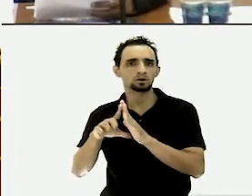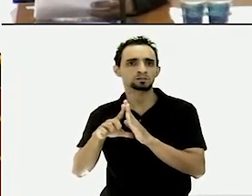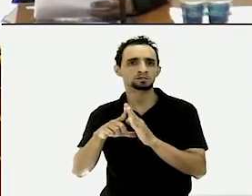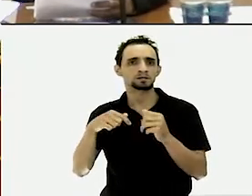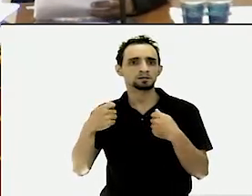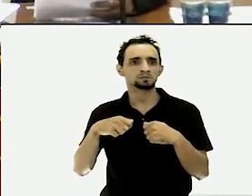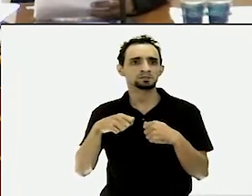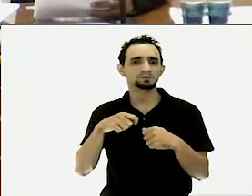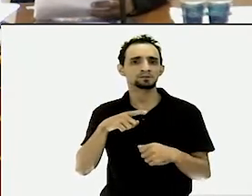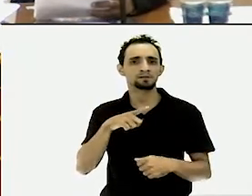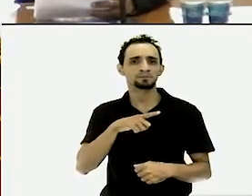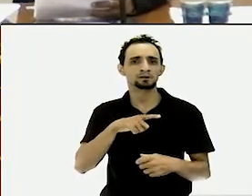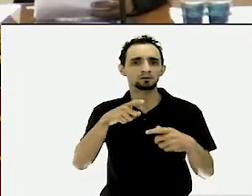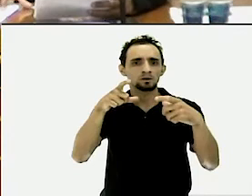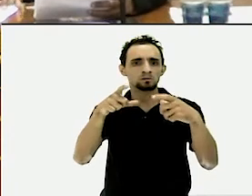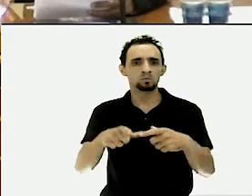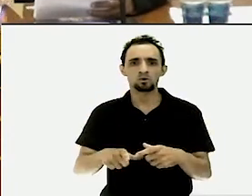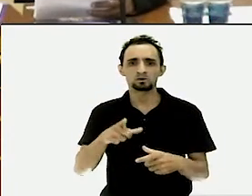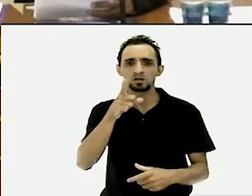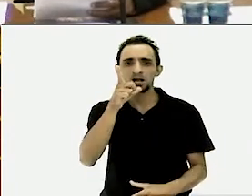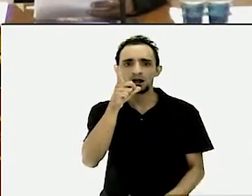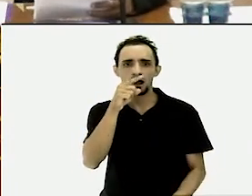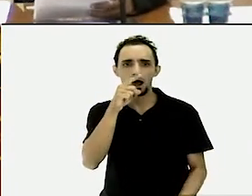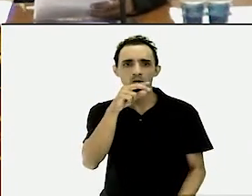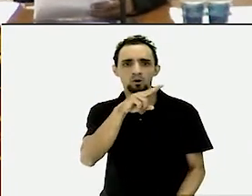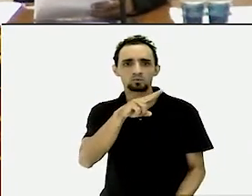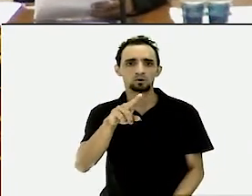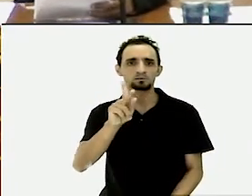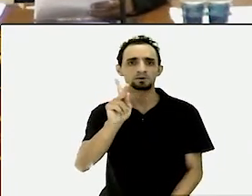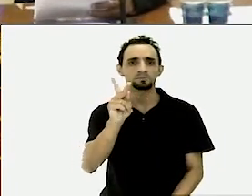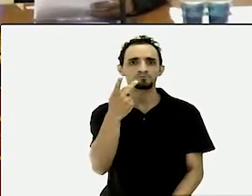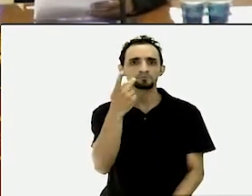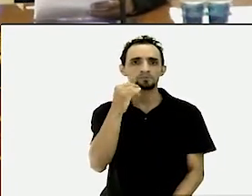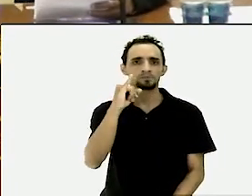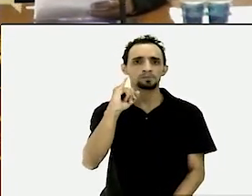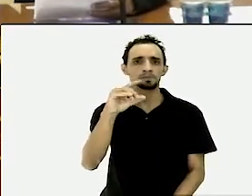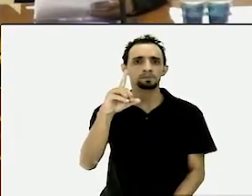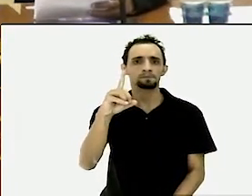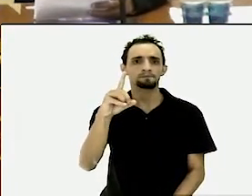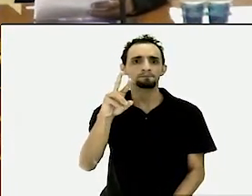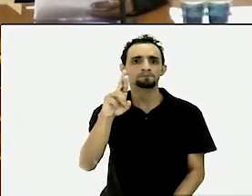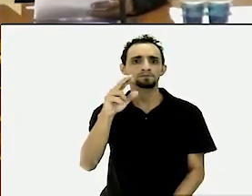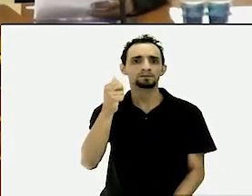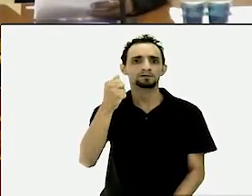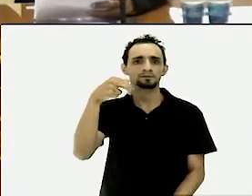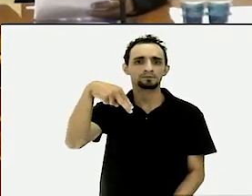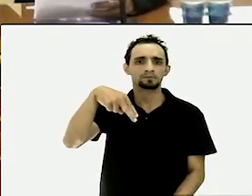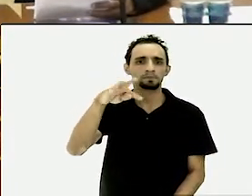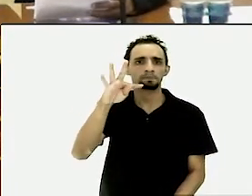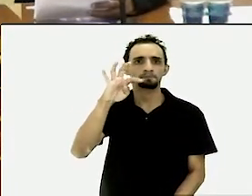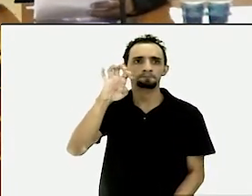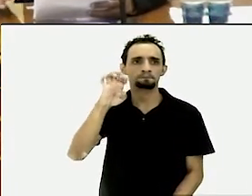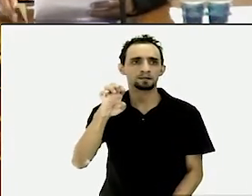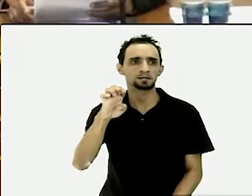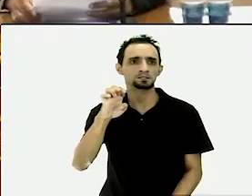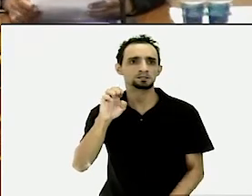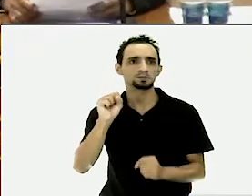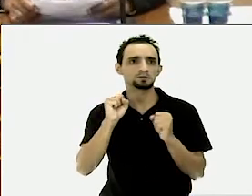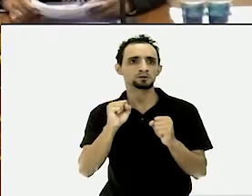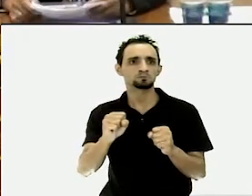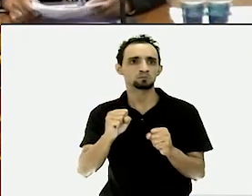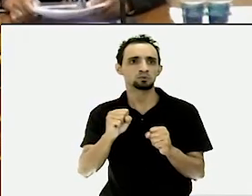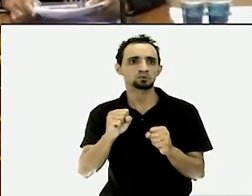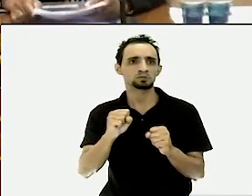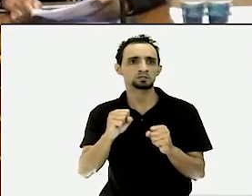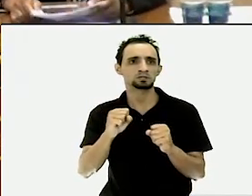4 bairros da cidade. Viabilidade de instalação de hidrante na Avenida Richard Ferdenberg, tendo em vista que se trata